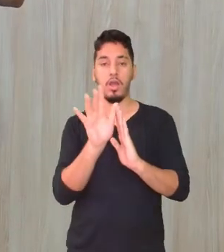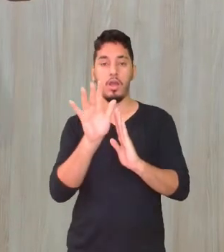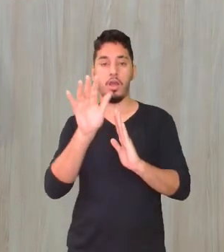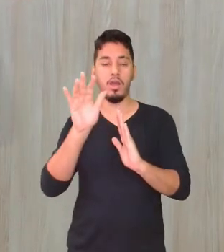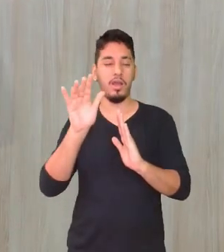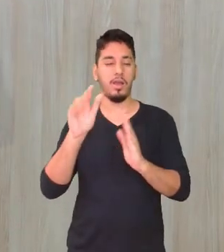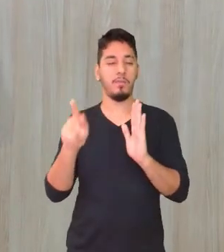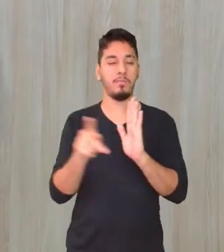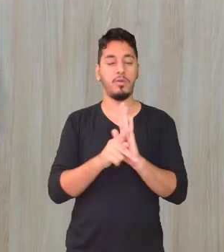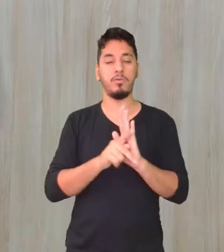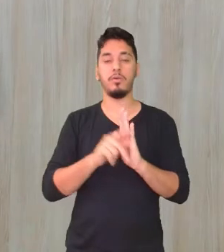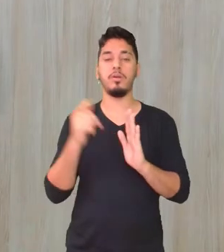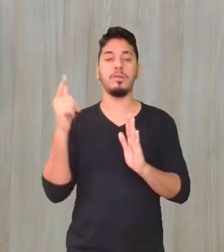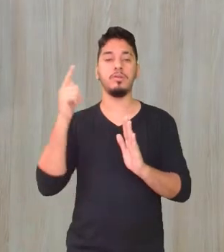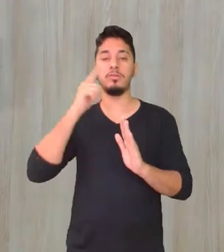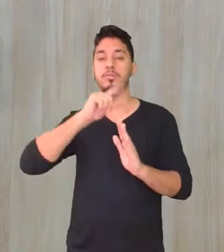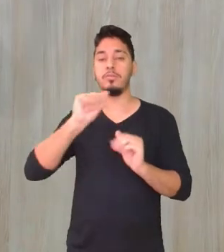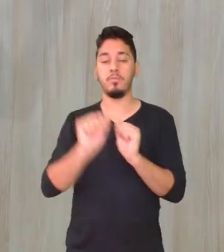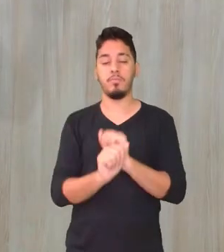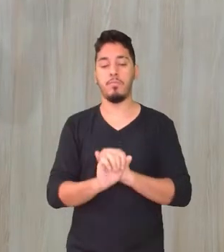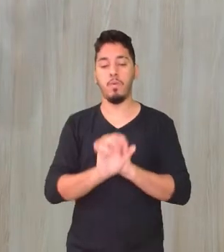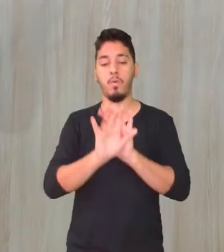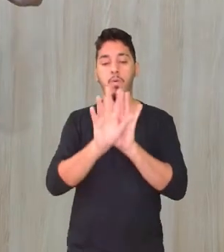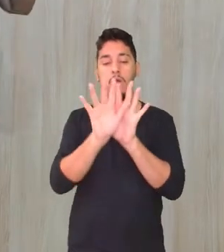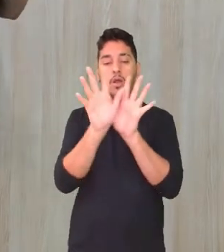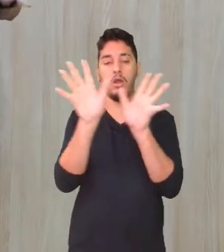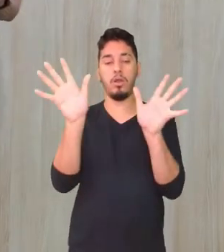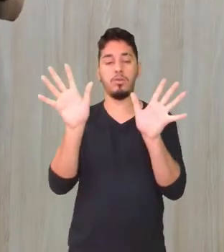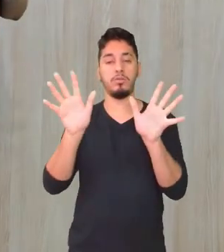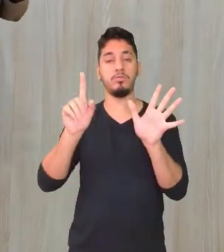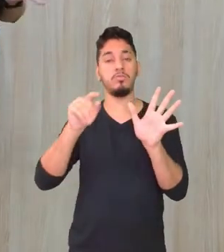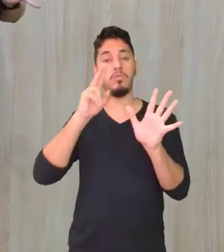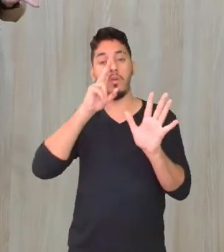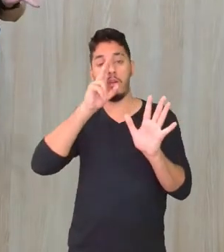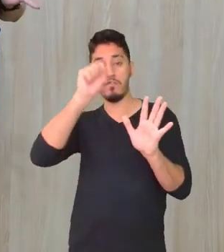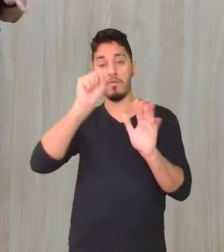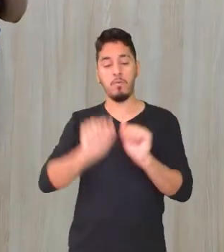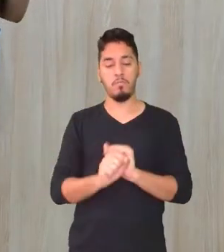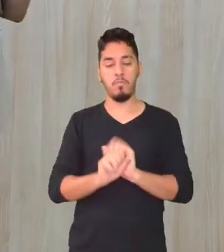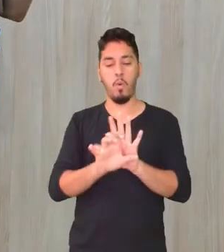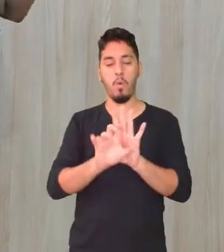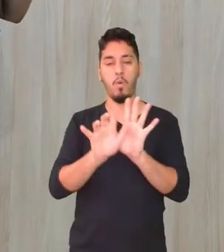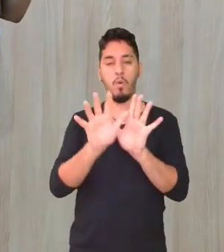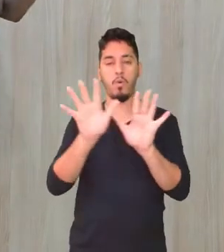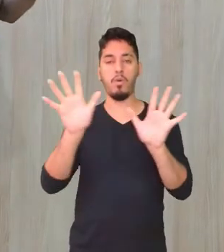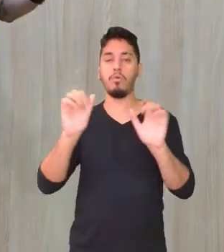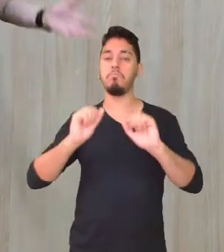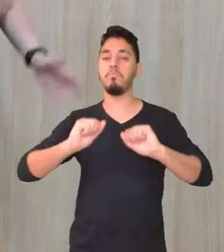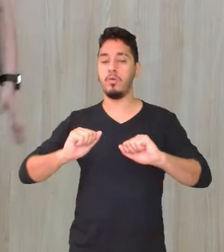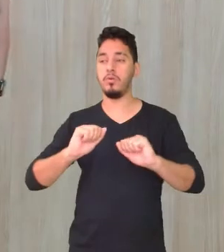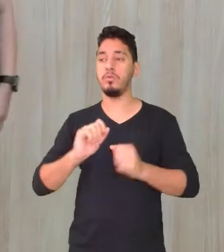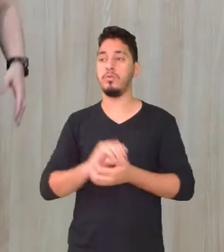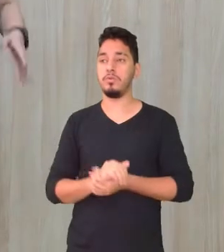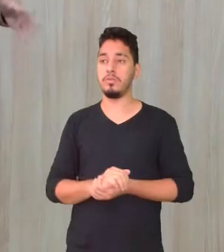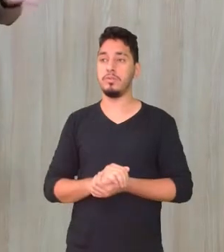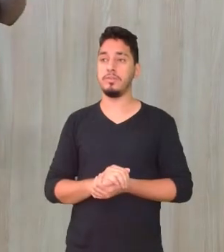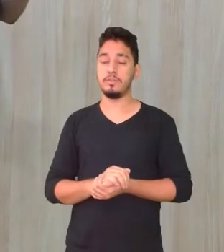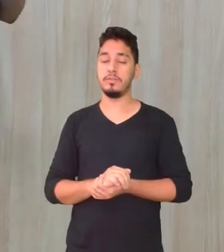líquido, para poder se expandir, então ele vem com uma força gigante. E isso pode fazer com